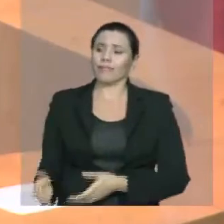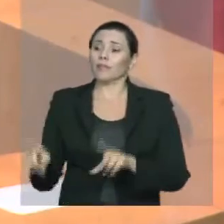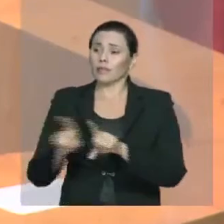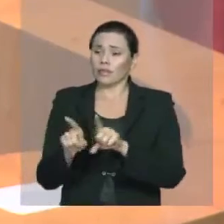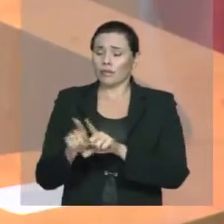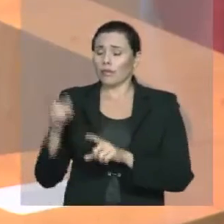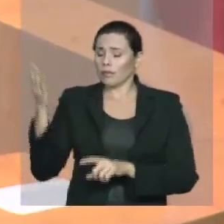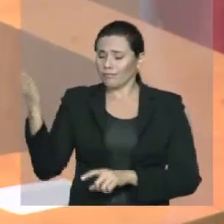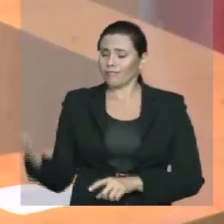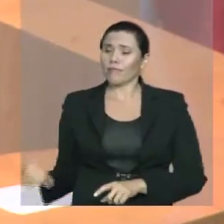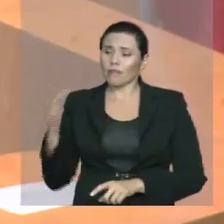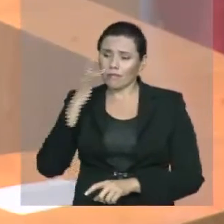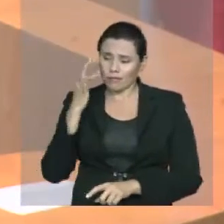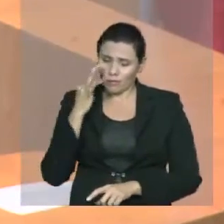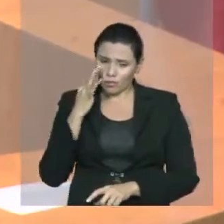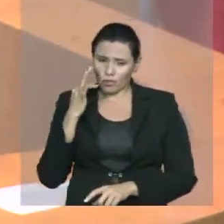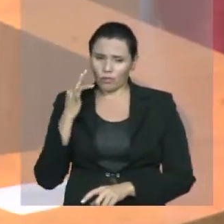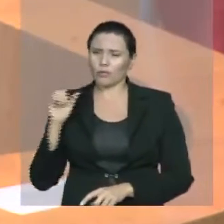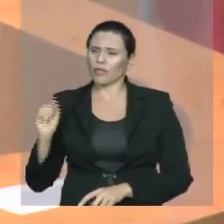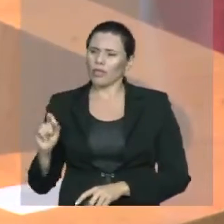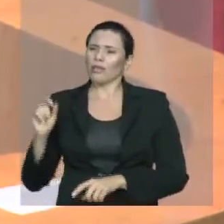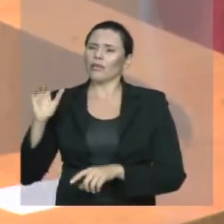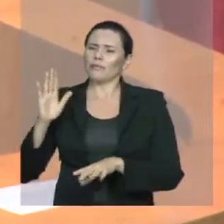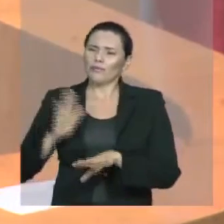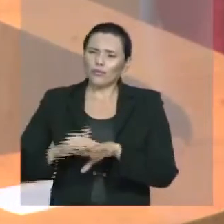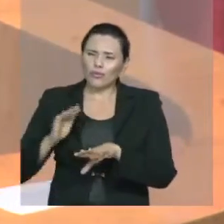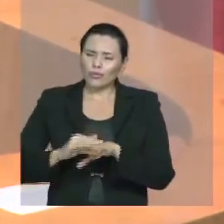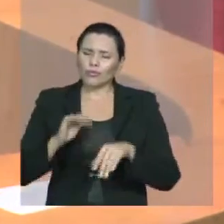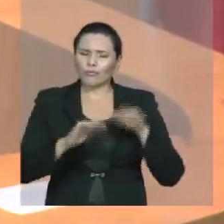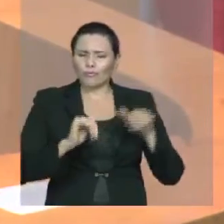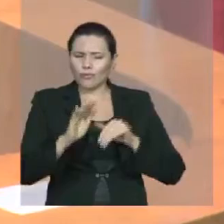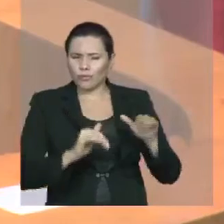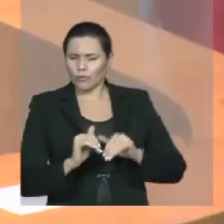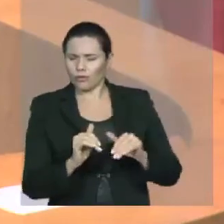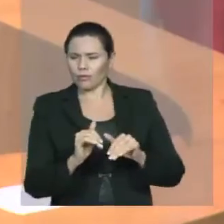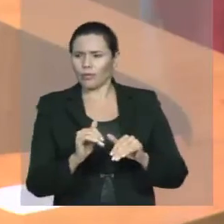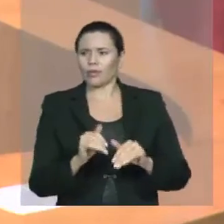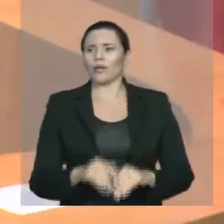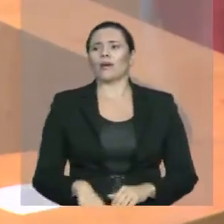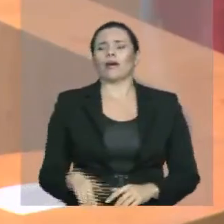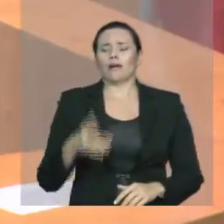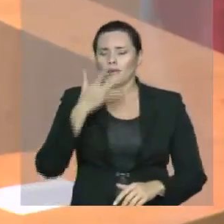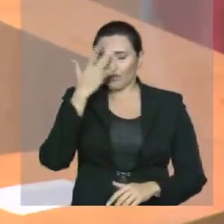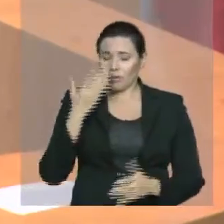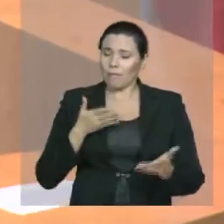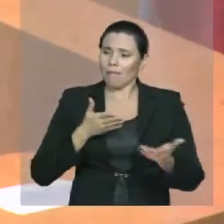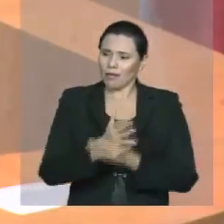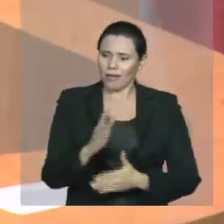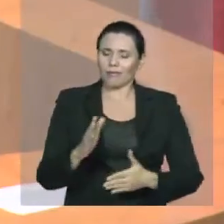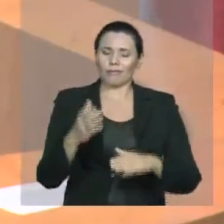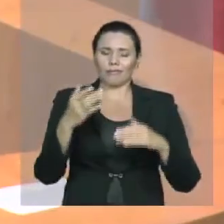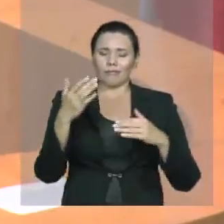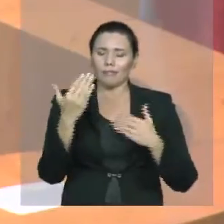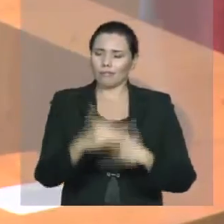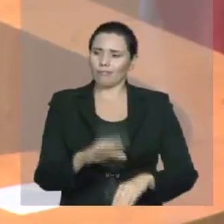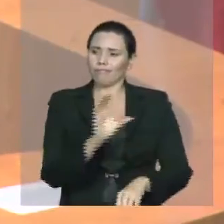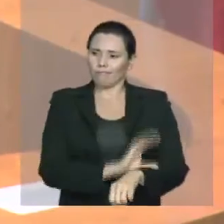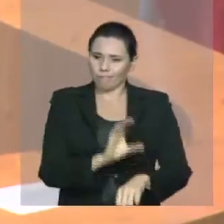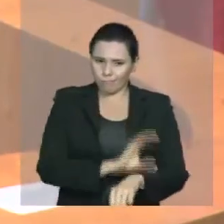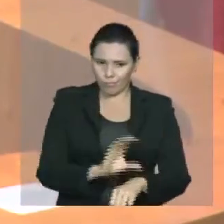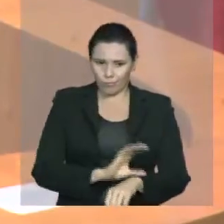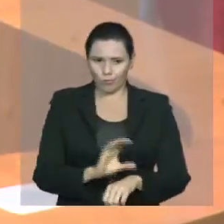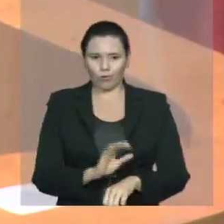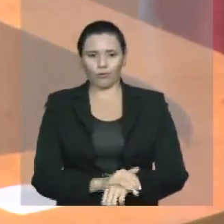candidatos aprovados e excedentes, tanto da Polícia Militar como da Polícia Civil. Alguns, na verdade, são excedentes e outros